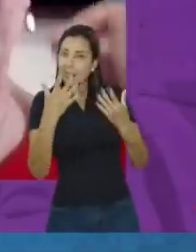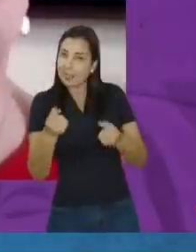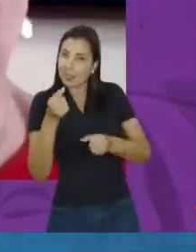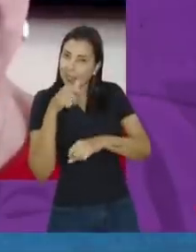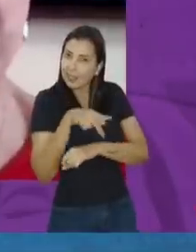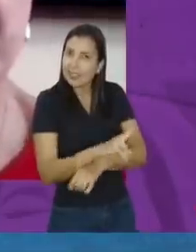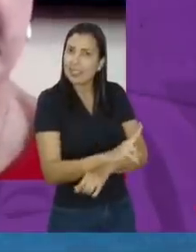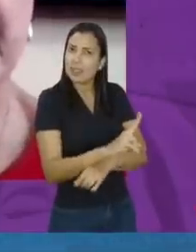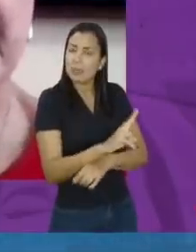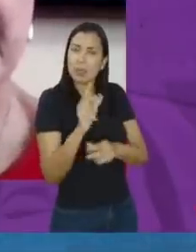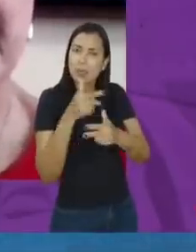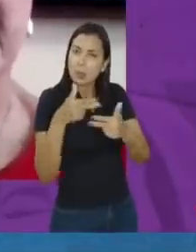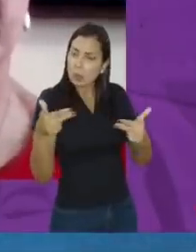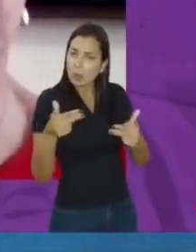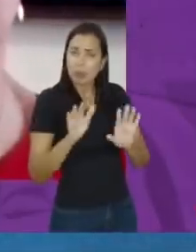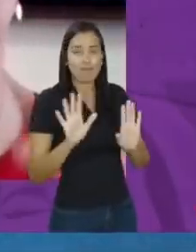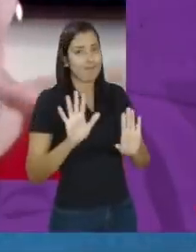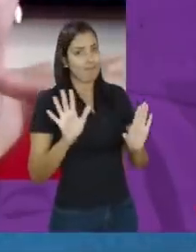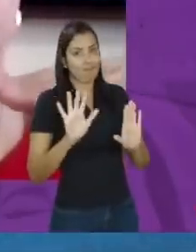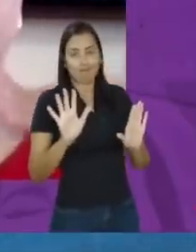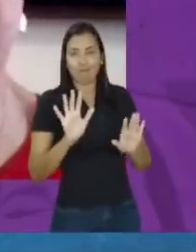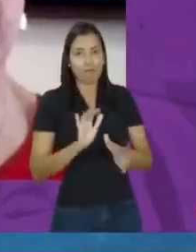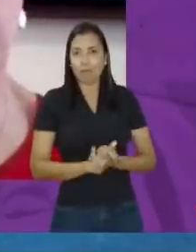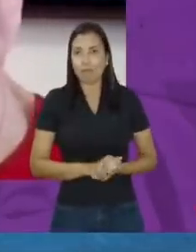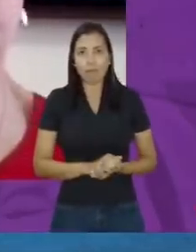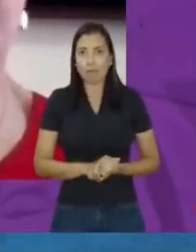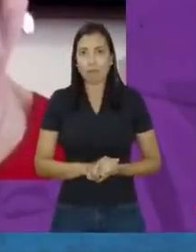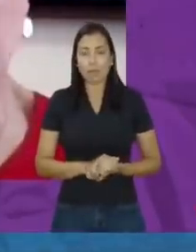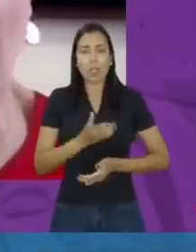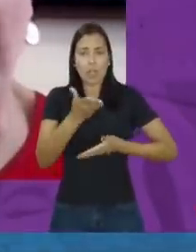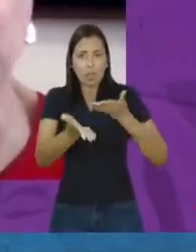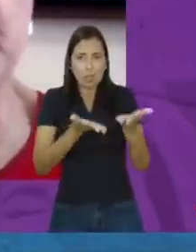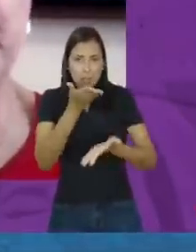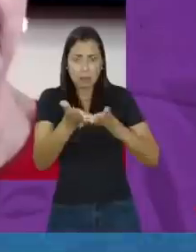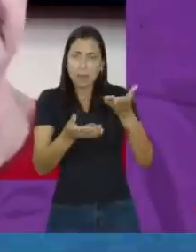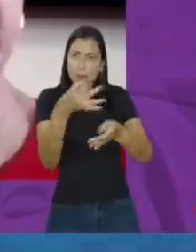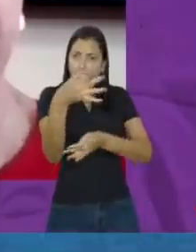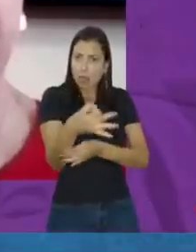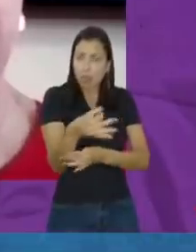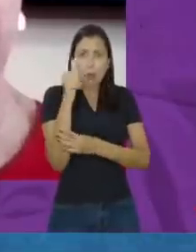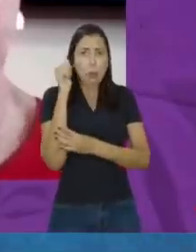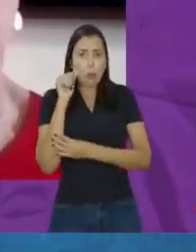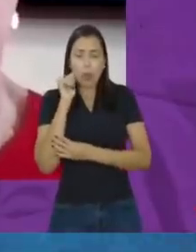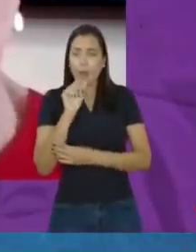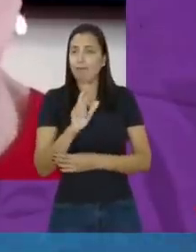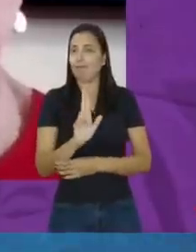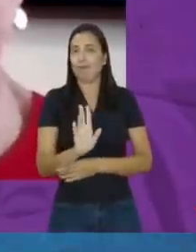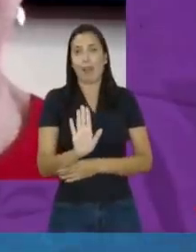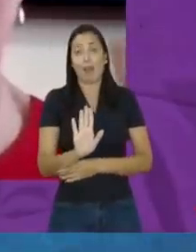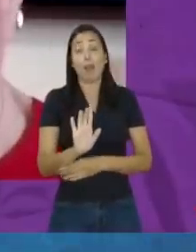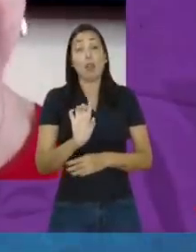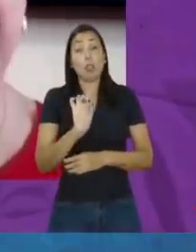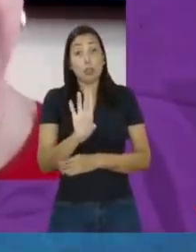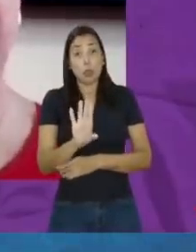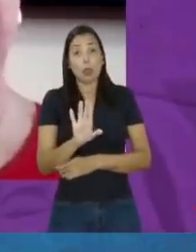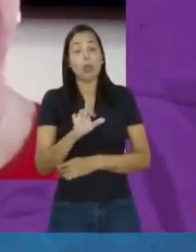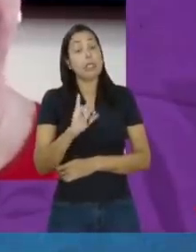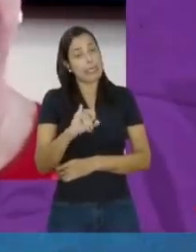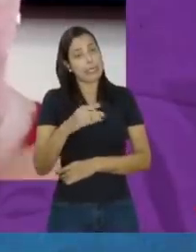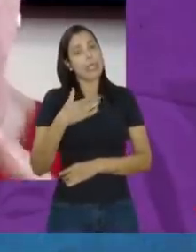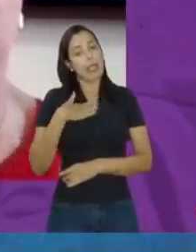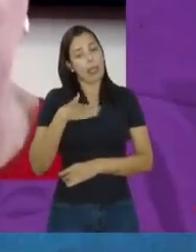sempre padrões, né, de tratamento adequado às mulheres. Só quando lhe